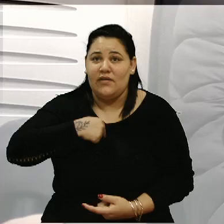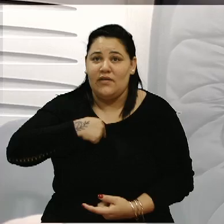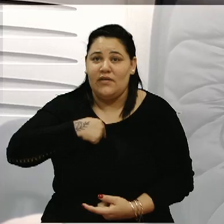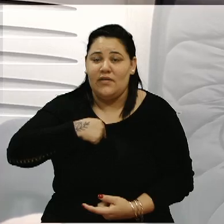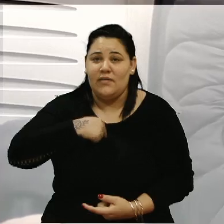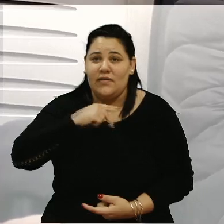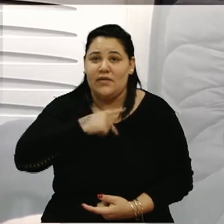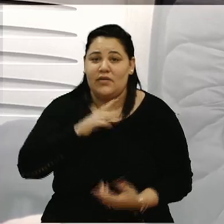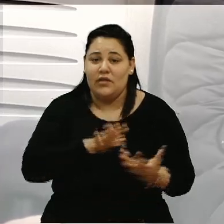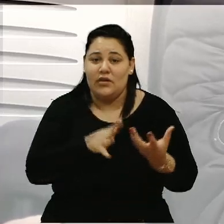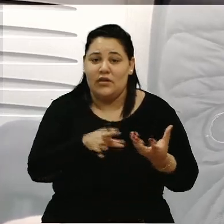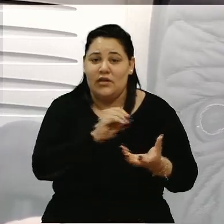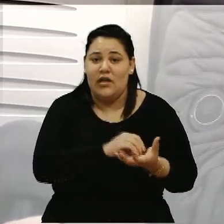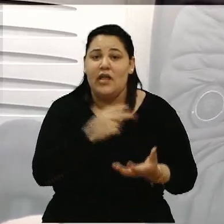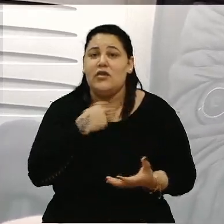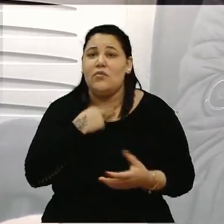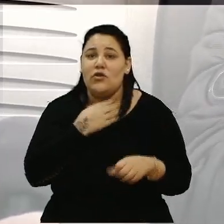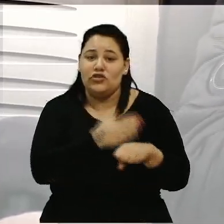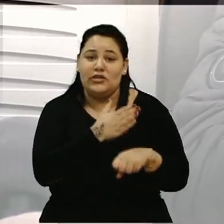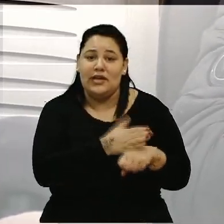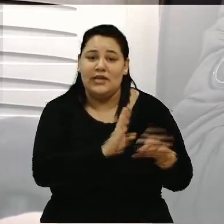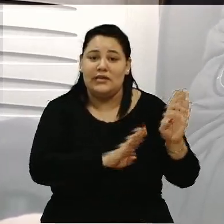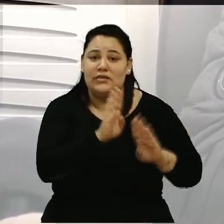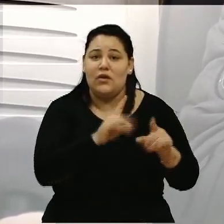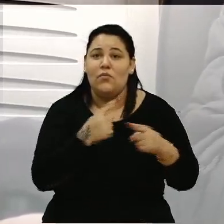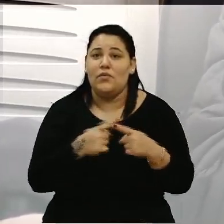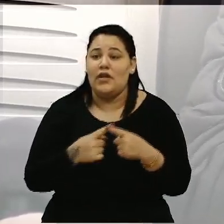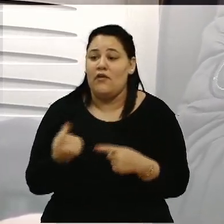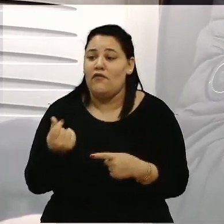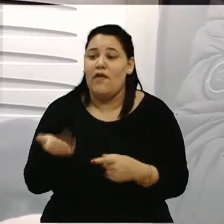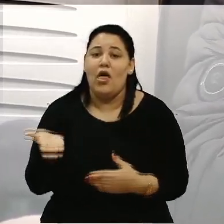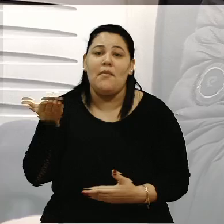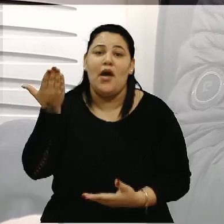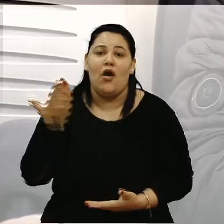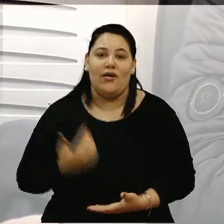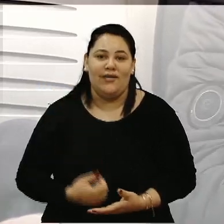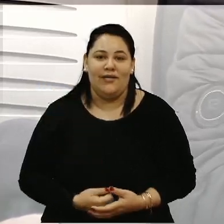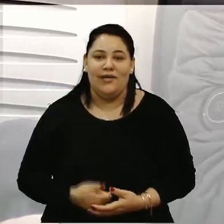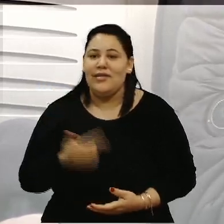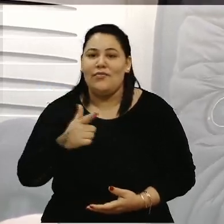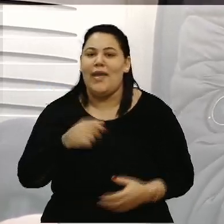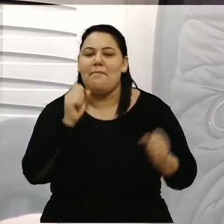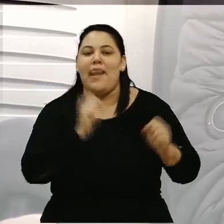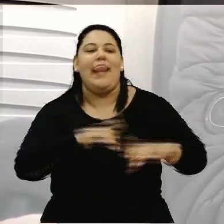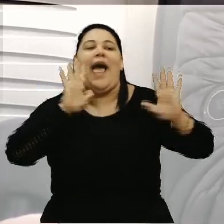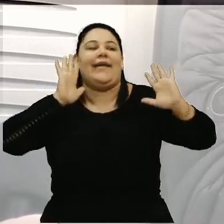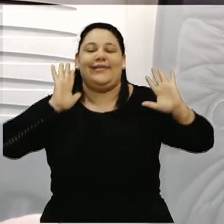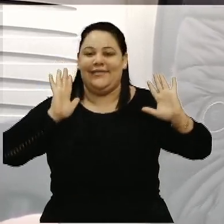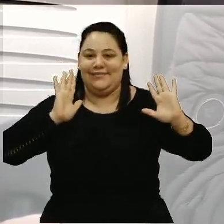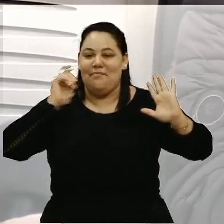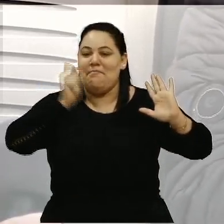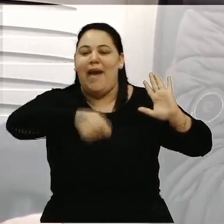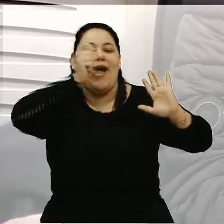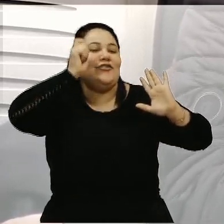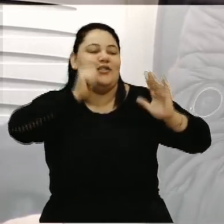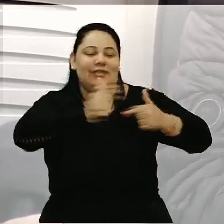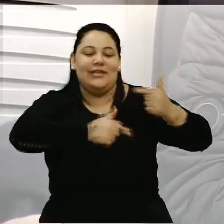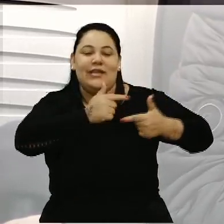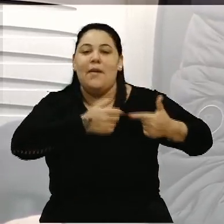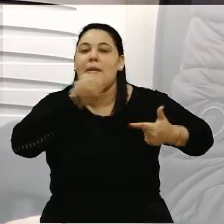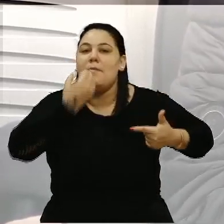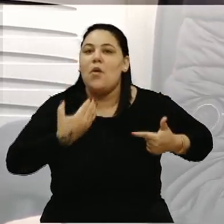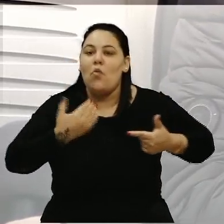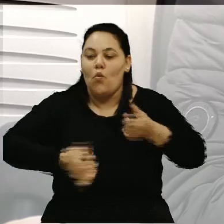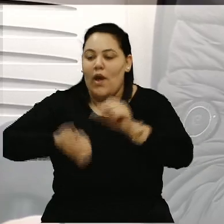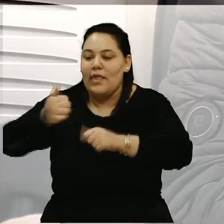pôde entrar na lei das licitações ali atrás porque o valor é maior. Não existe milagre. Trabalho bom, qualidade é mais